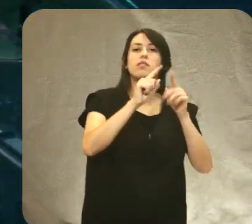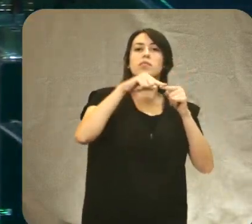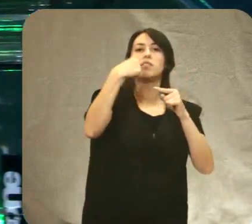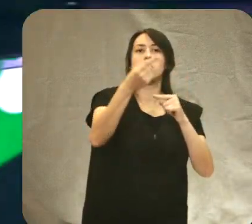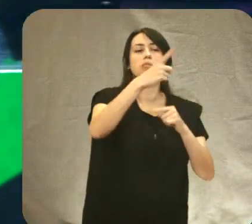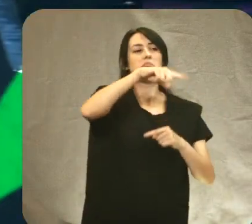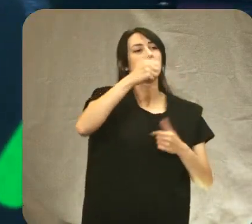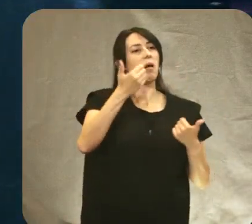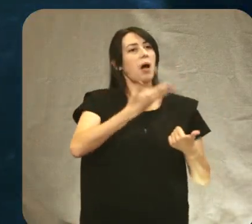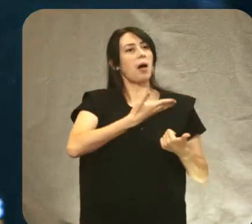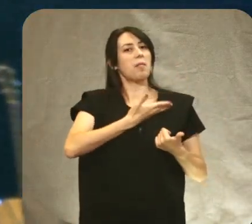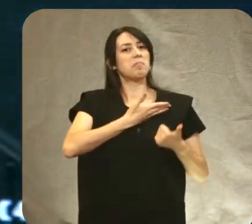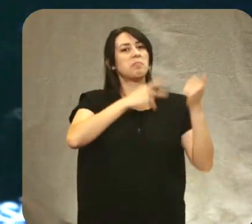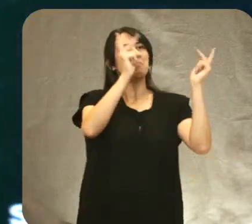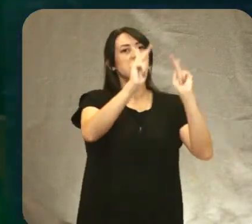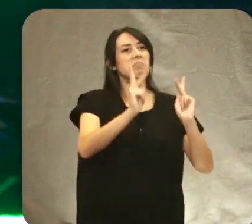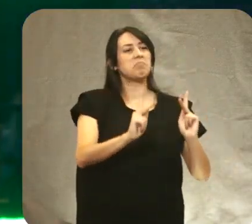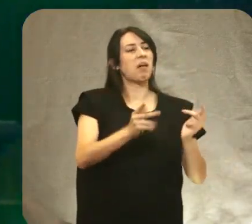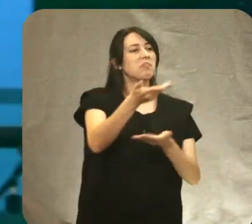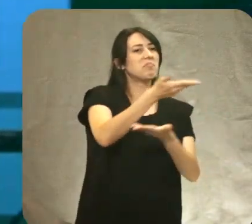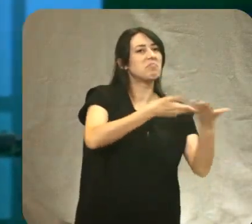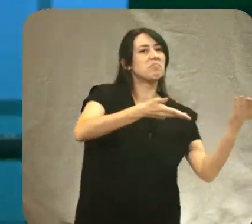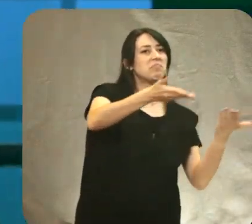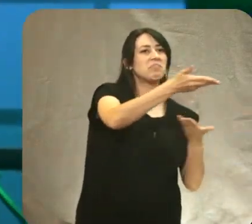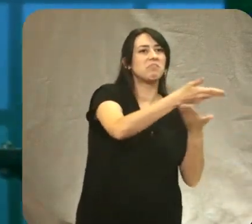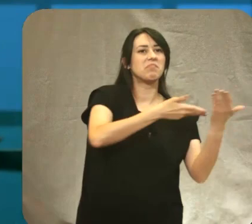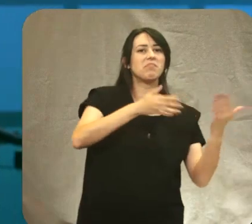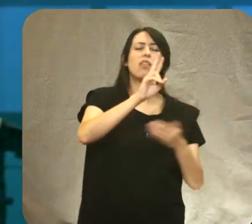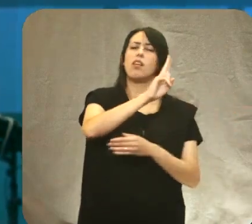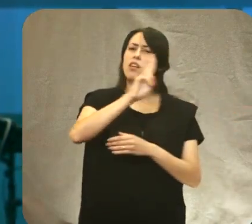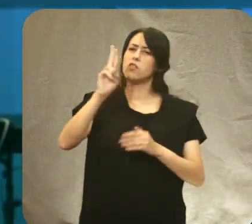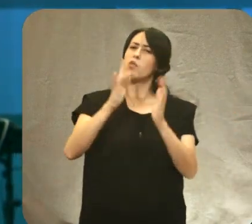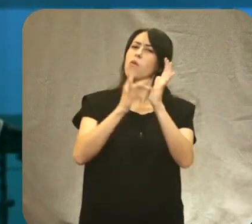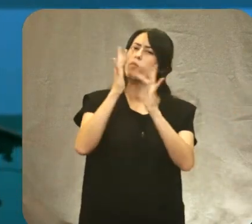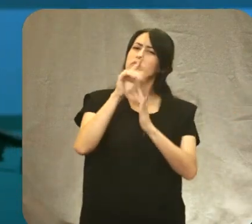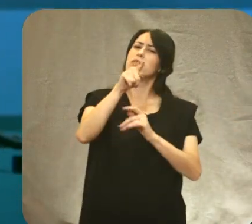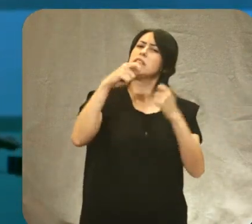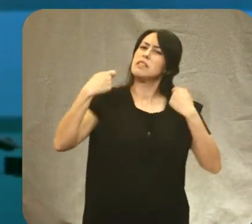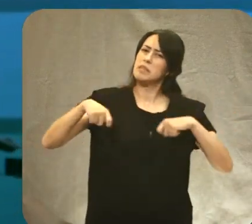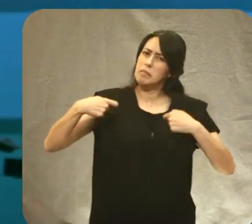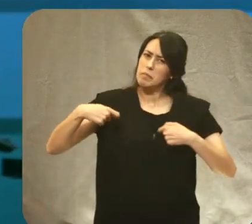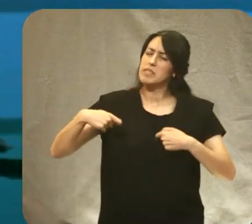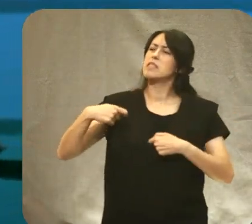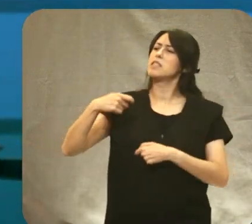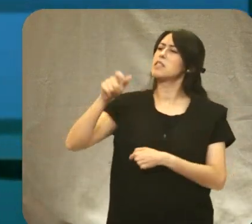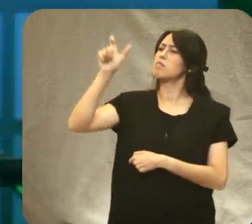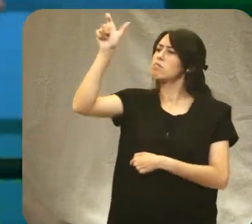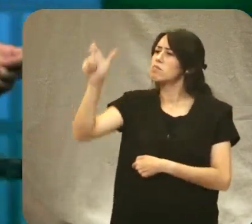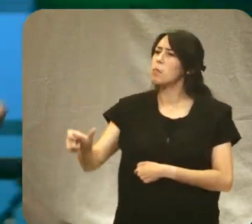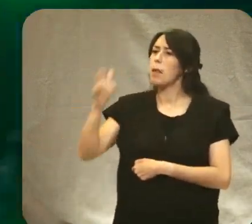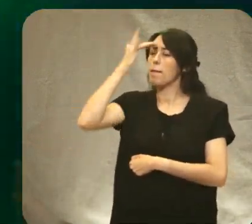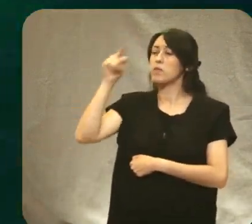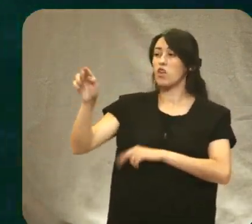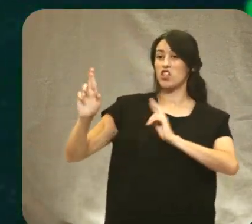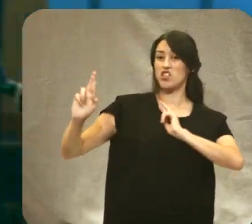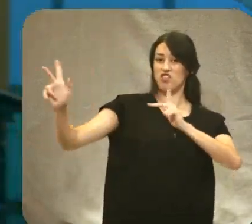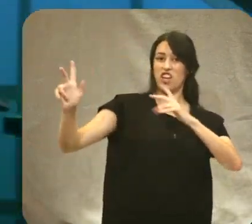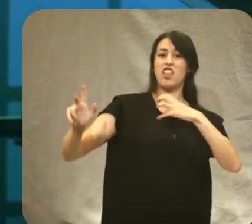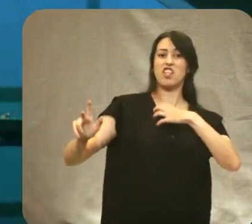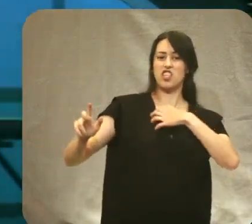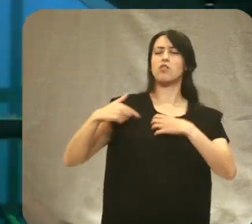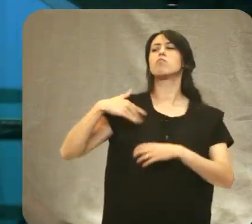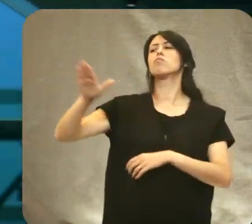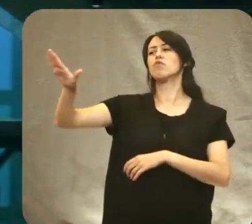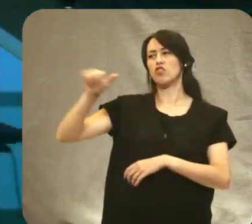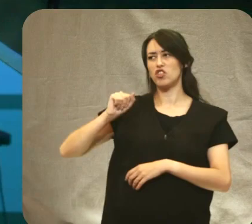eles se conheceram. Ei, em nome de Jesus, você vai tomar café com um irmão que pensa diferente de você. Vai ser desconfortável,